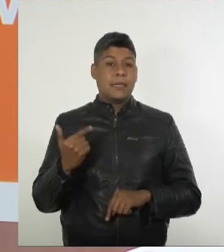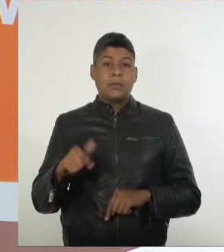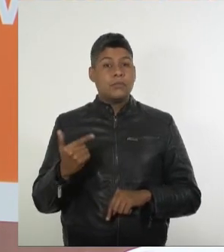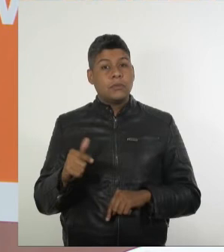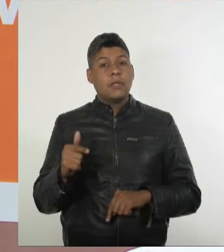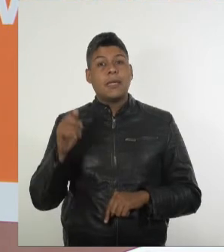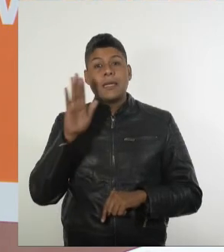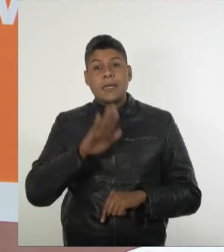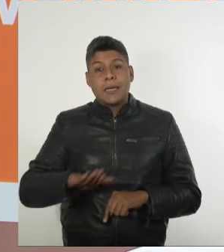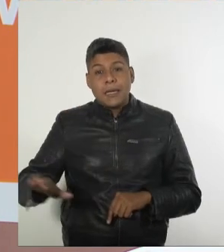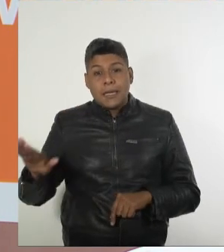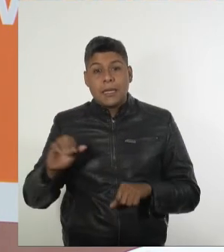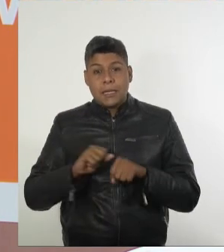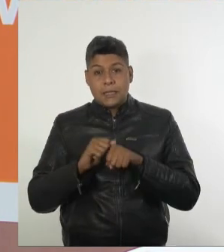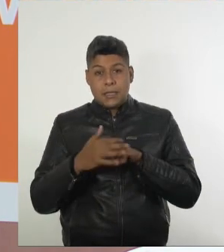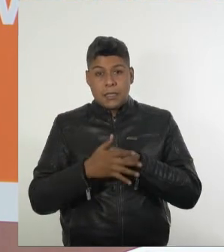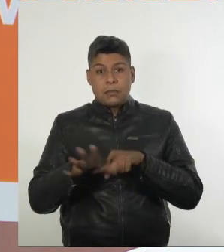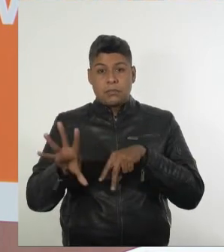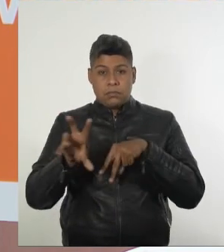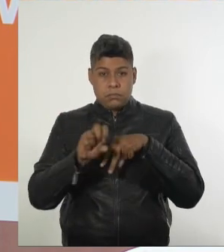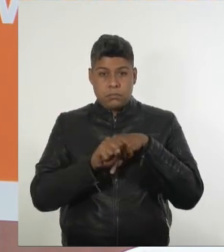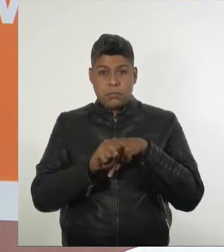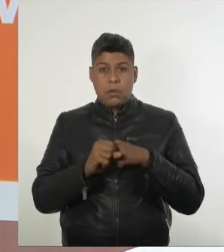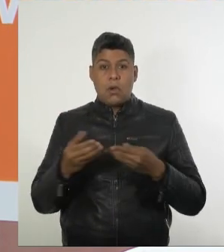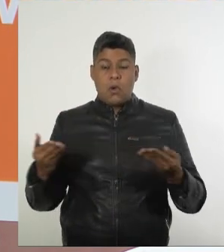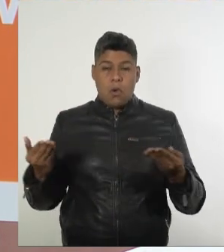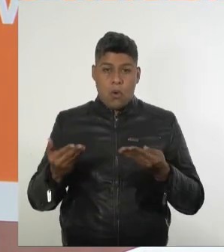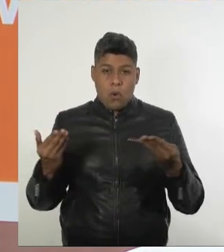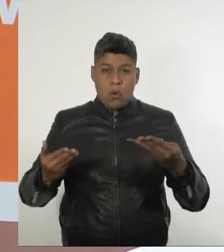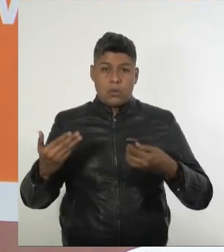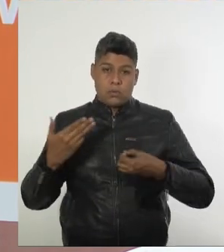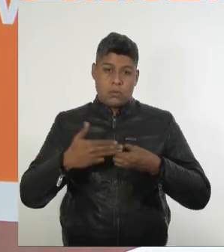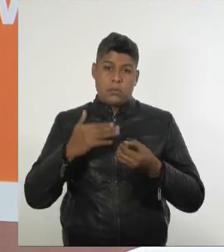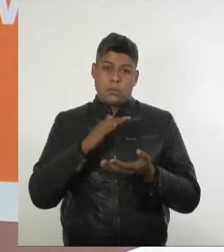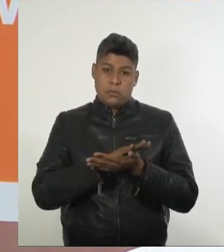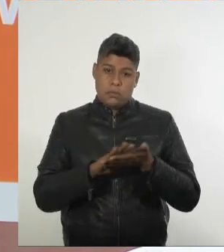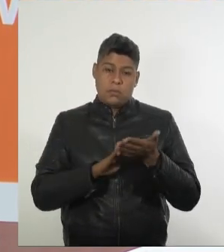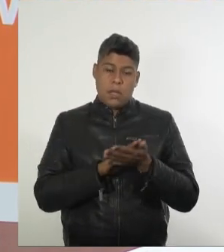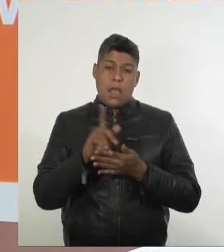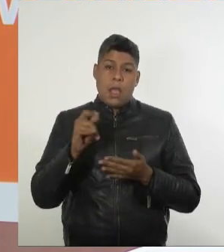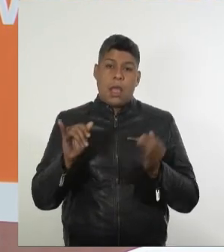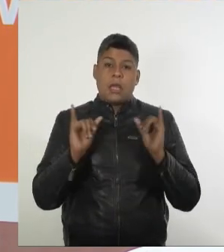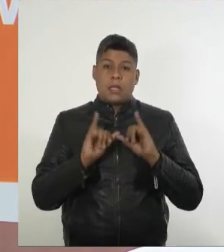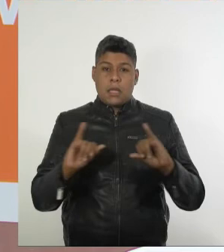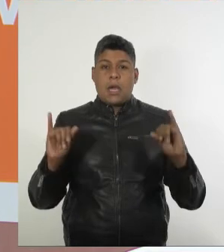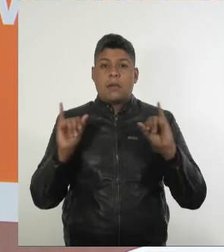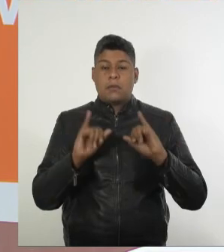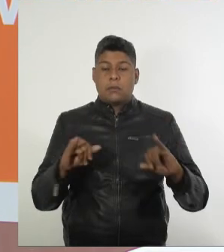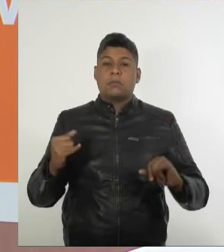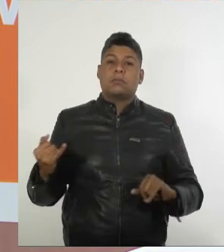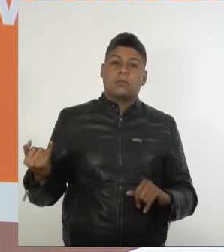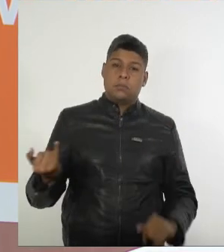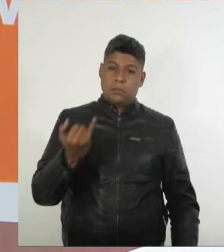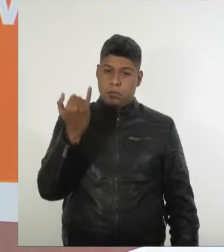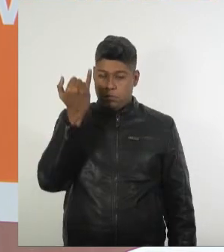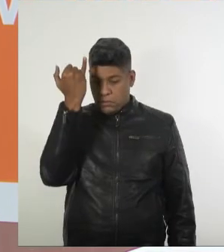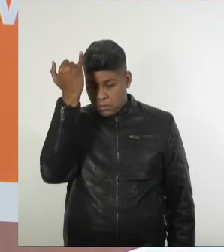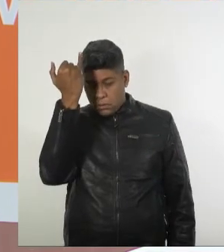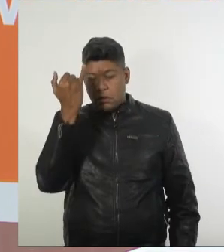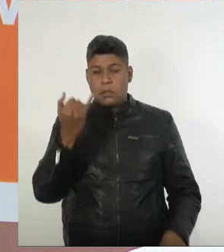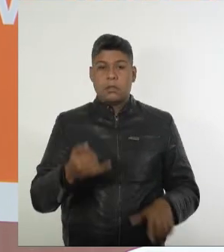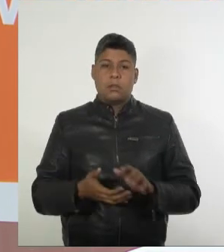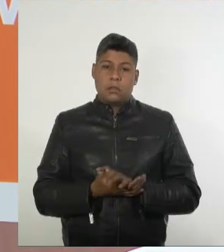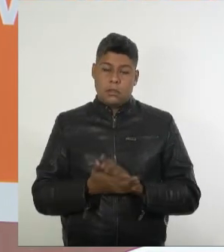de criança com Covid-19 internada hoje no município, o que é um dado bastante relevante, bastante